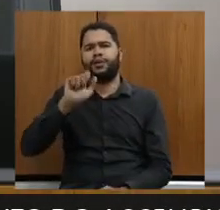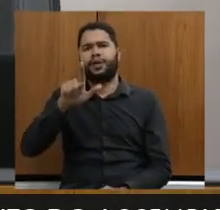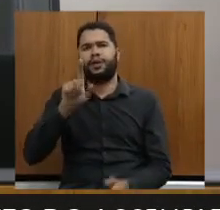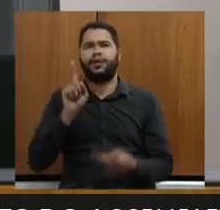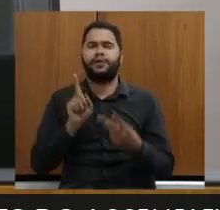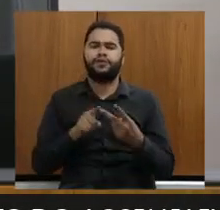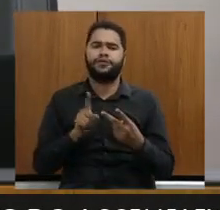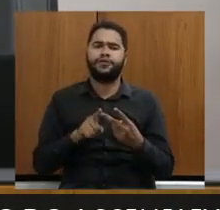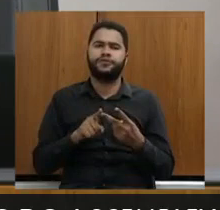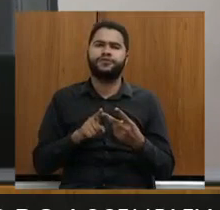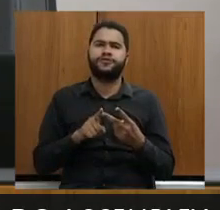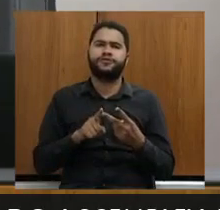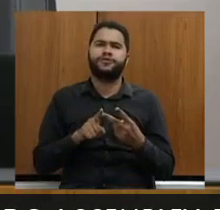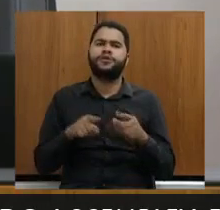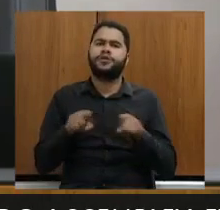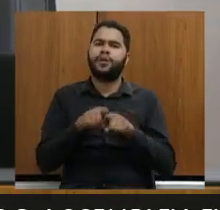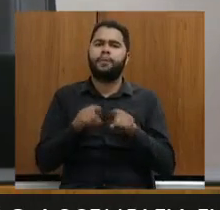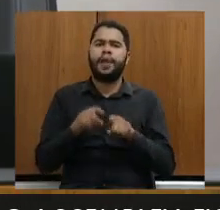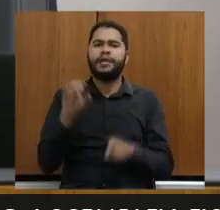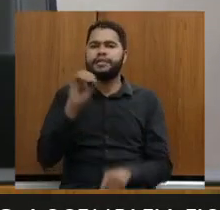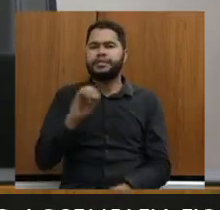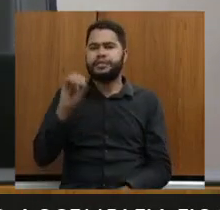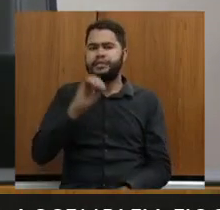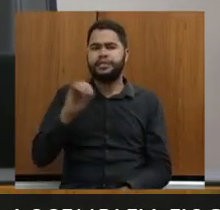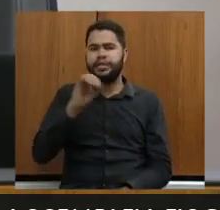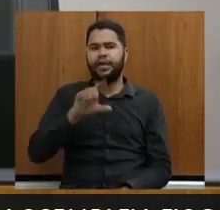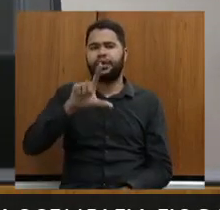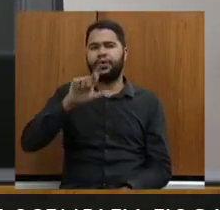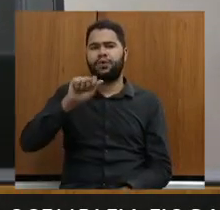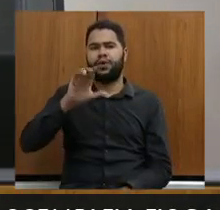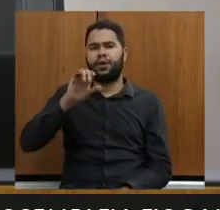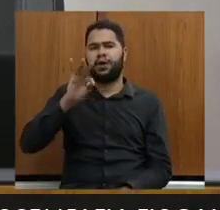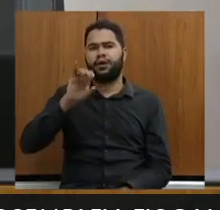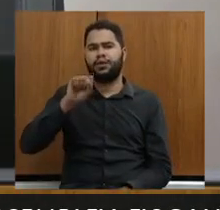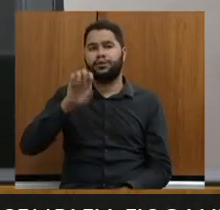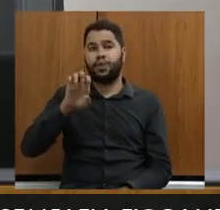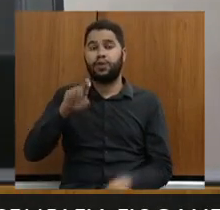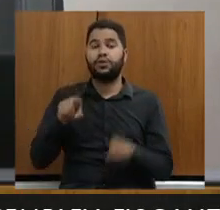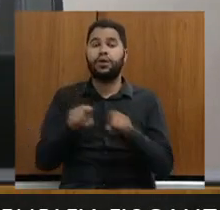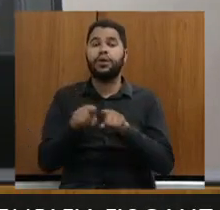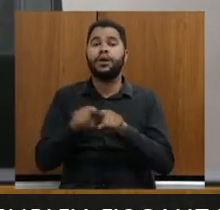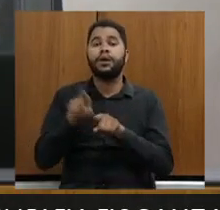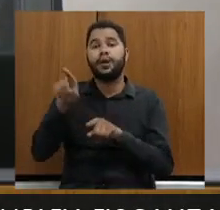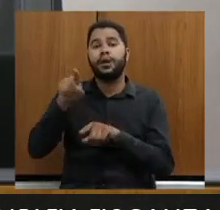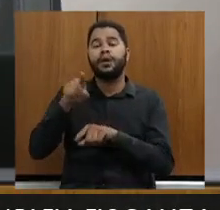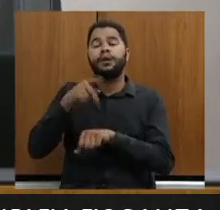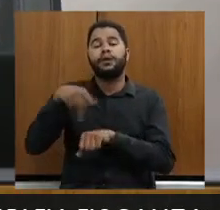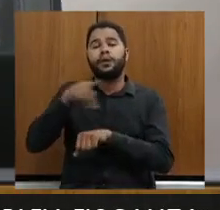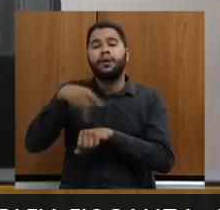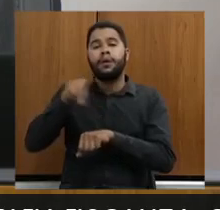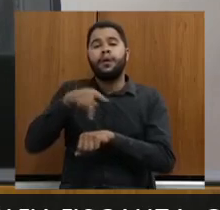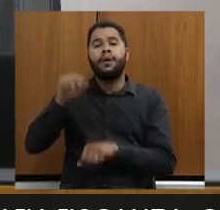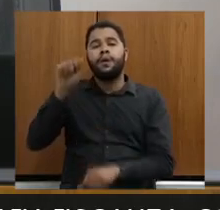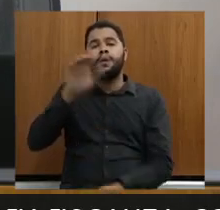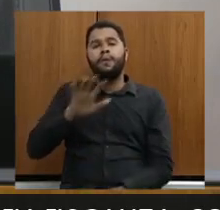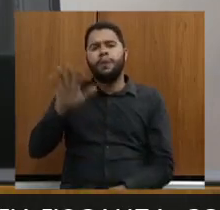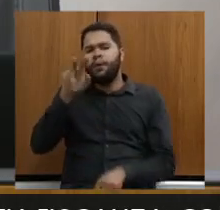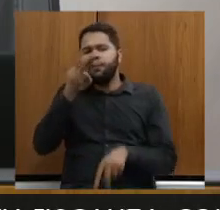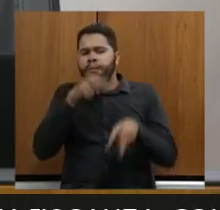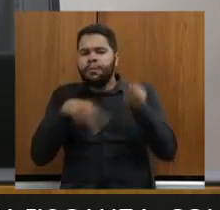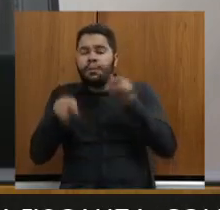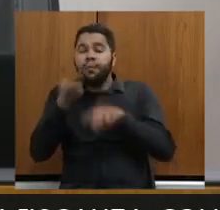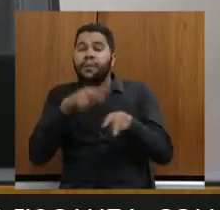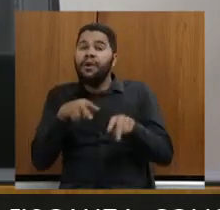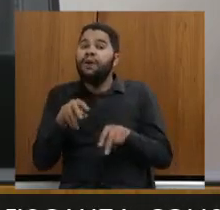é zero de lactose para uma empresa asiática Importadora fazer uma